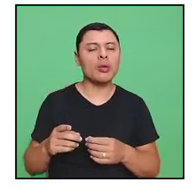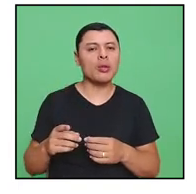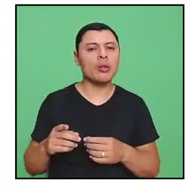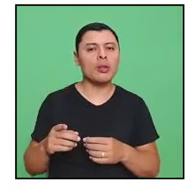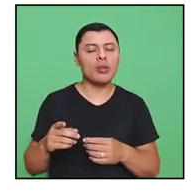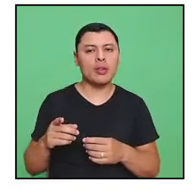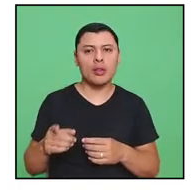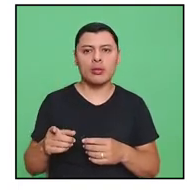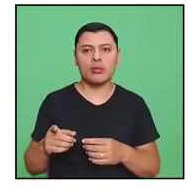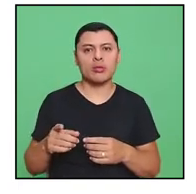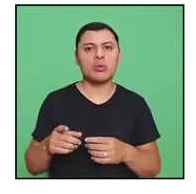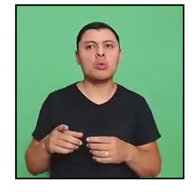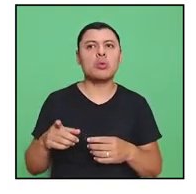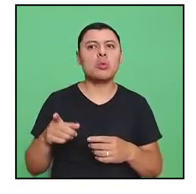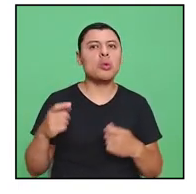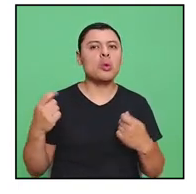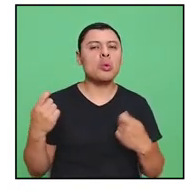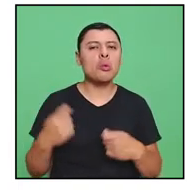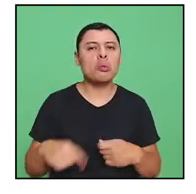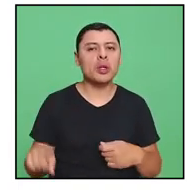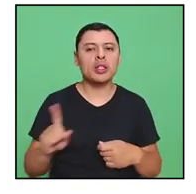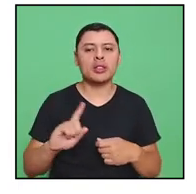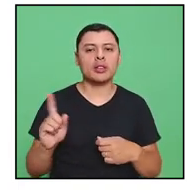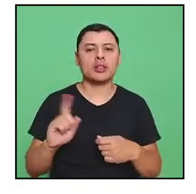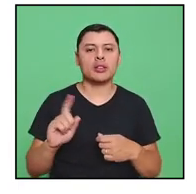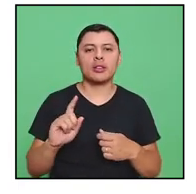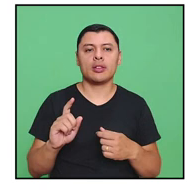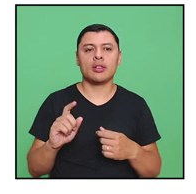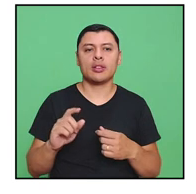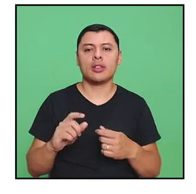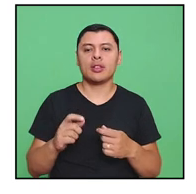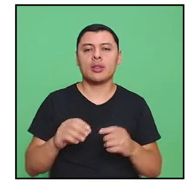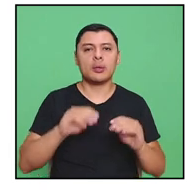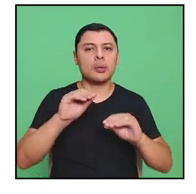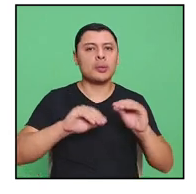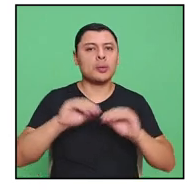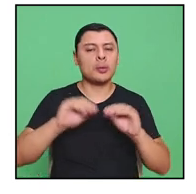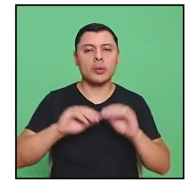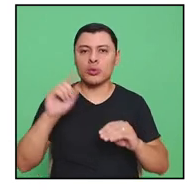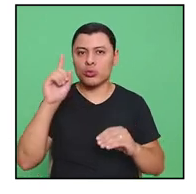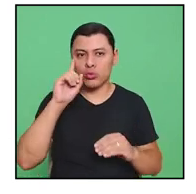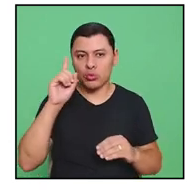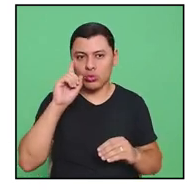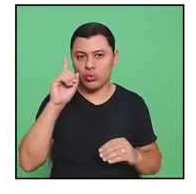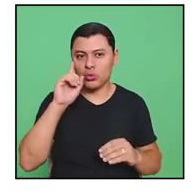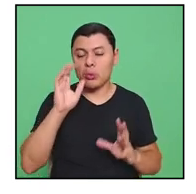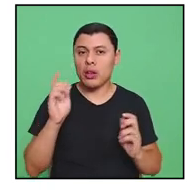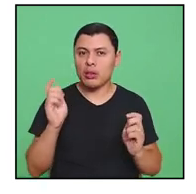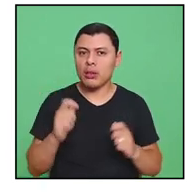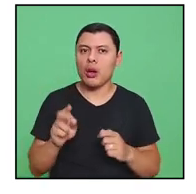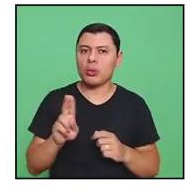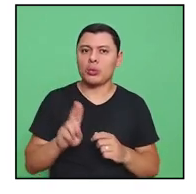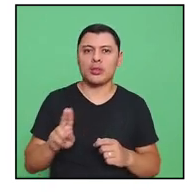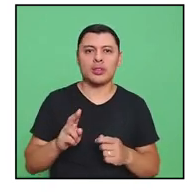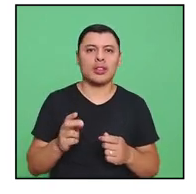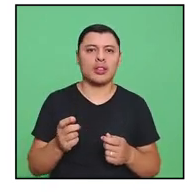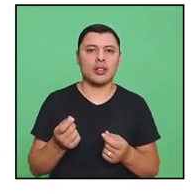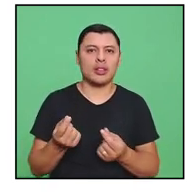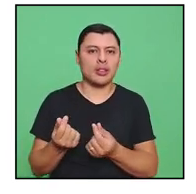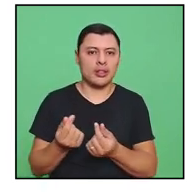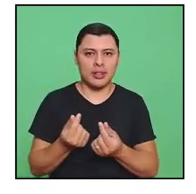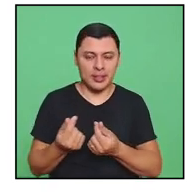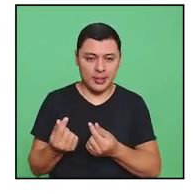não necessitem de um intermediário, mas que possam ser autofinanciáveis, né?